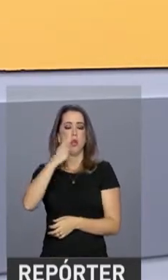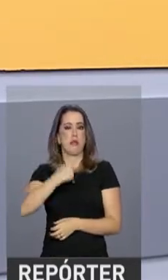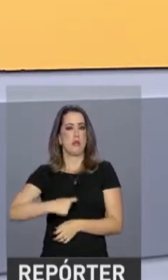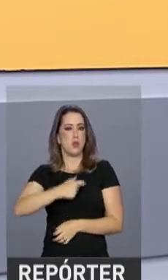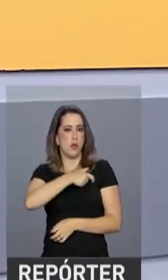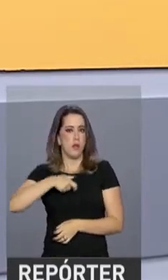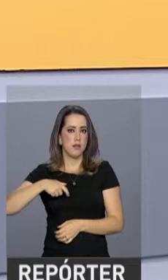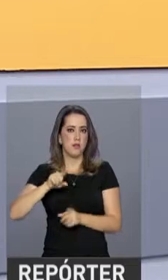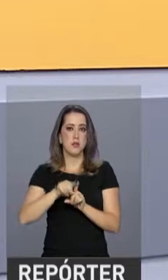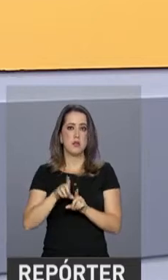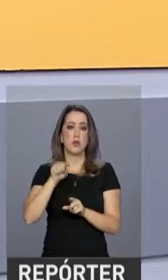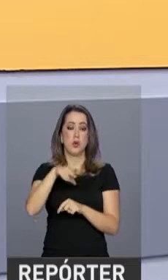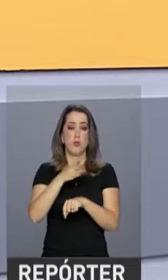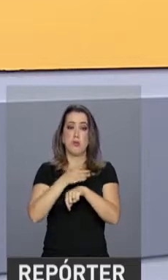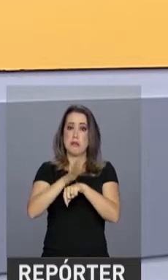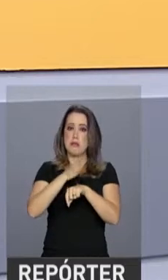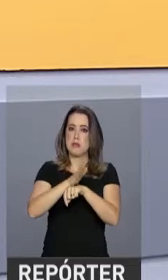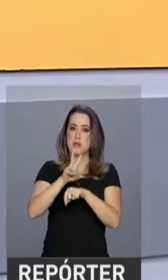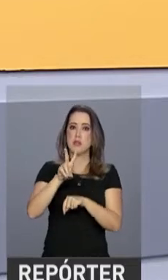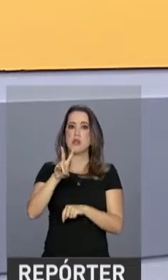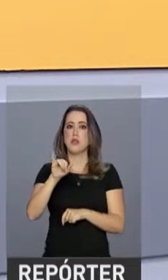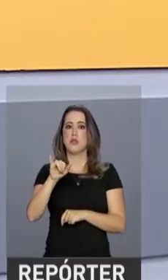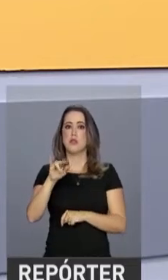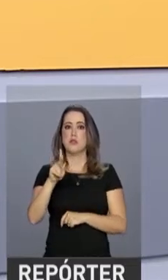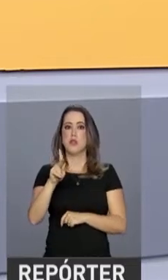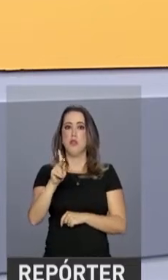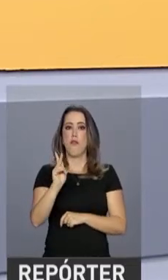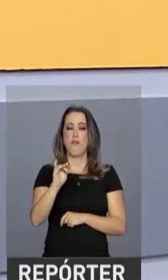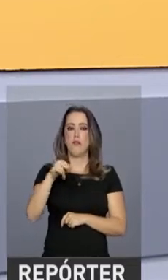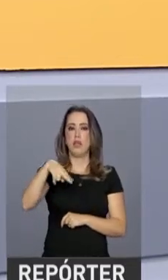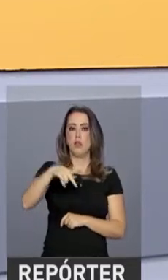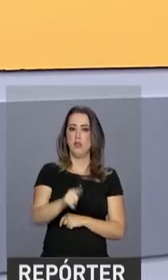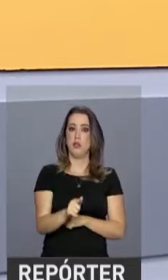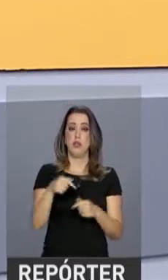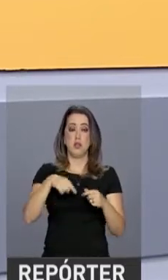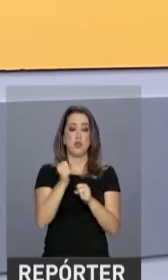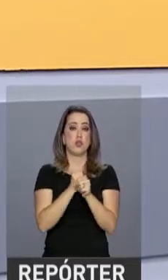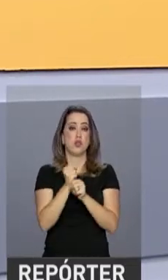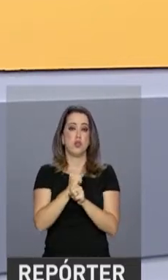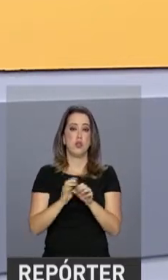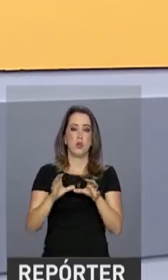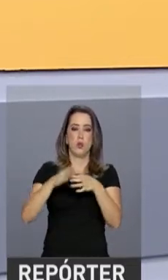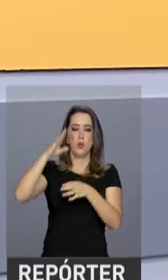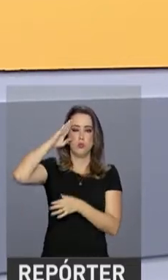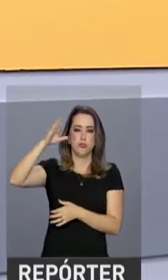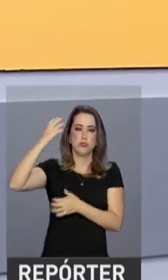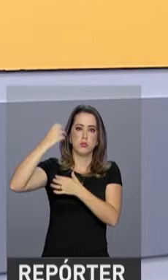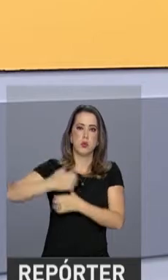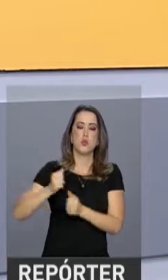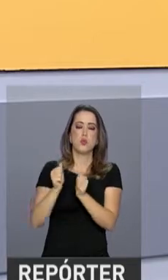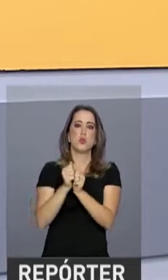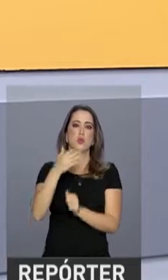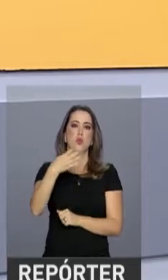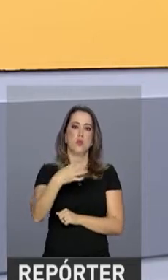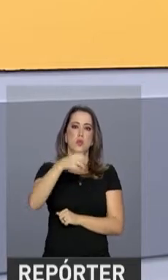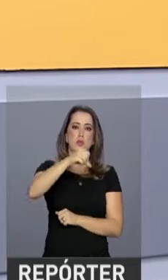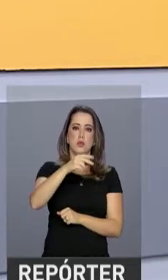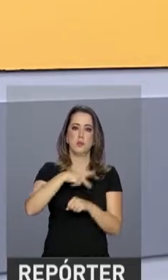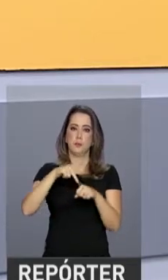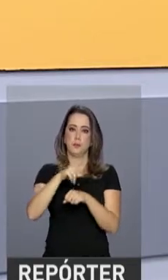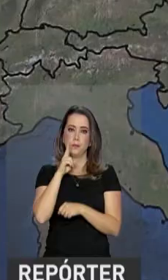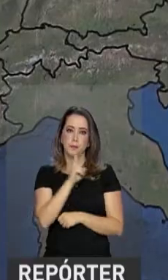de Exercício Viking. Esse ano, o Exército Brasileiro participou do exercício ao lado de outros 49 países. Olha